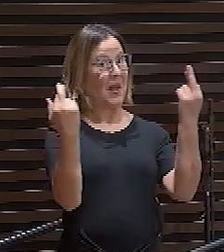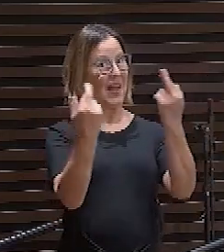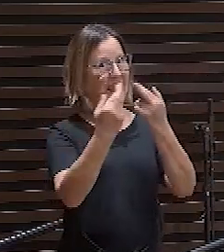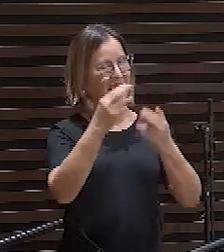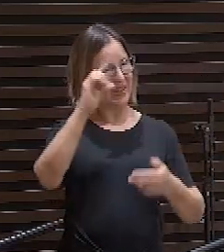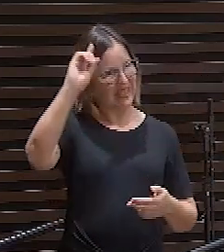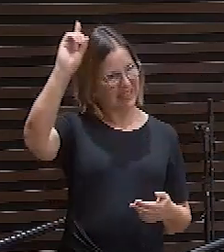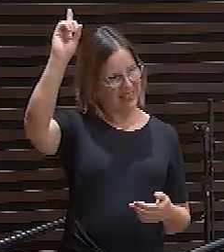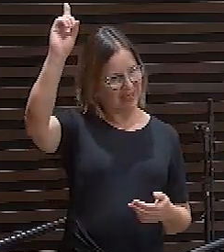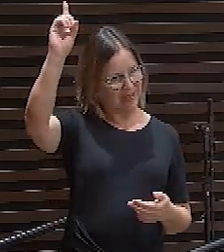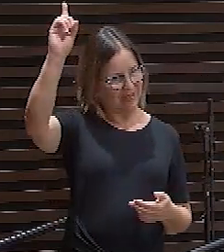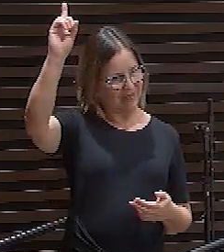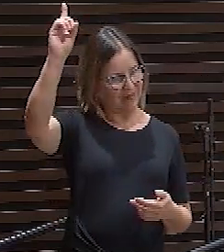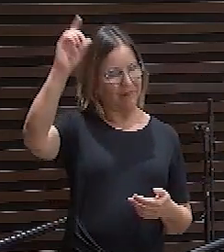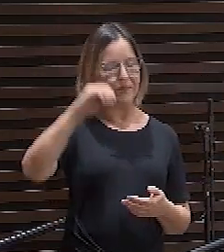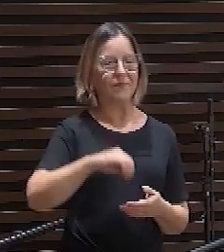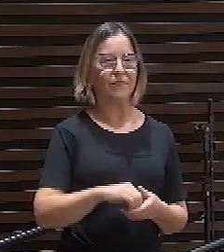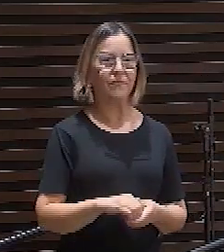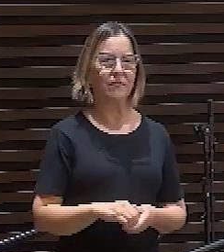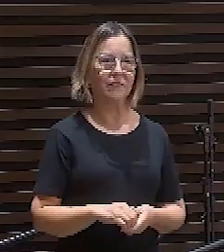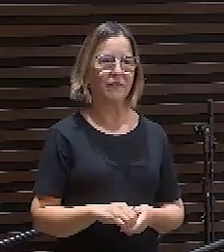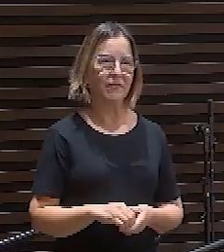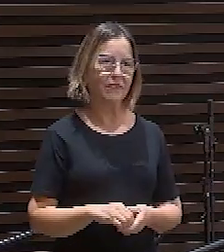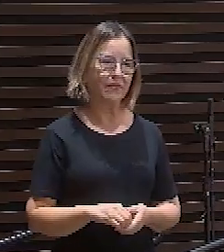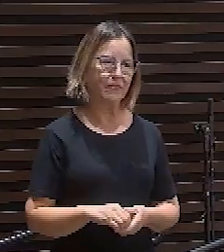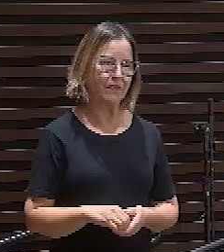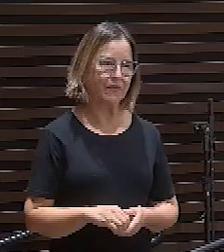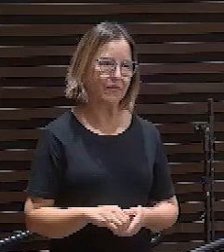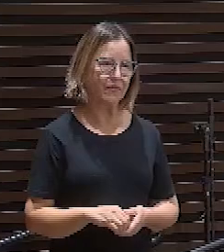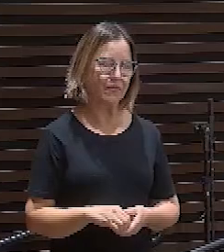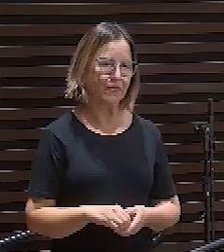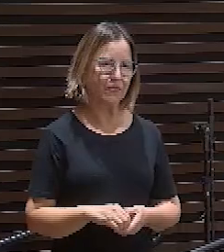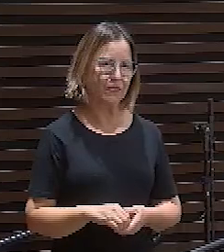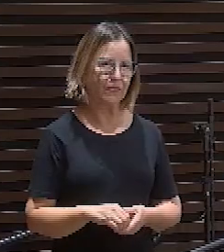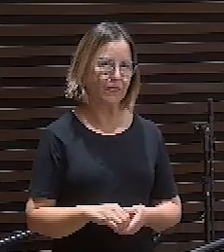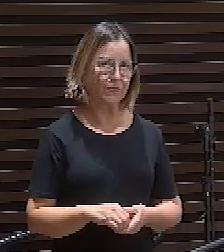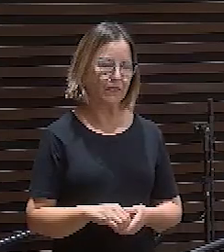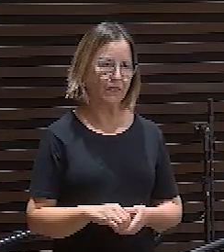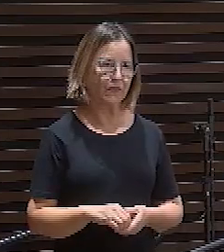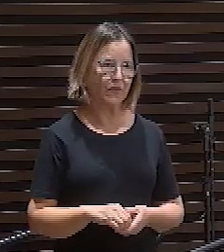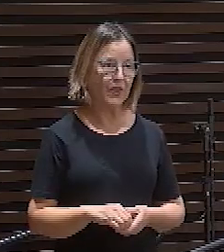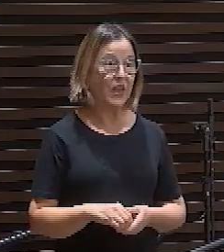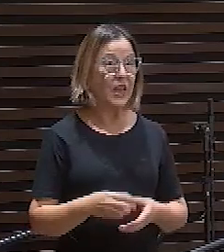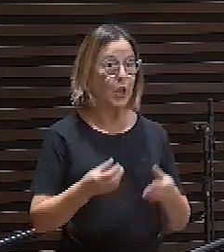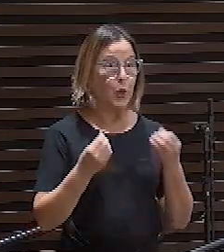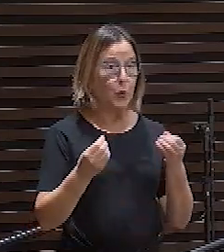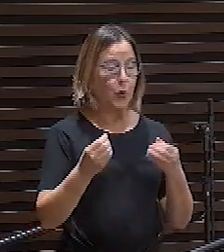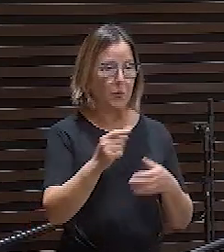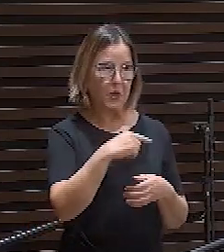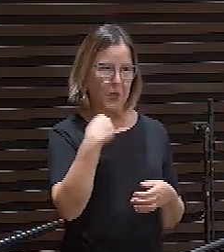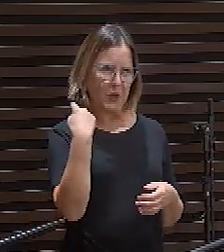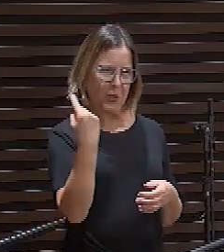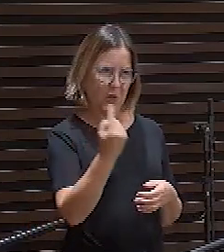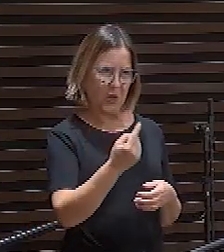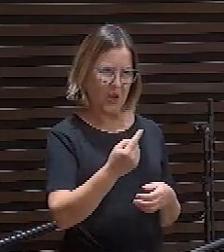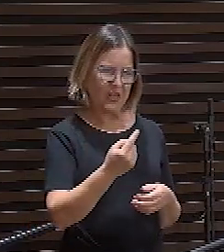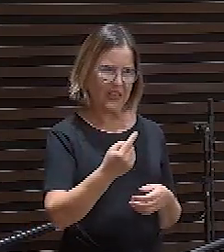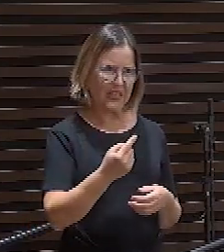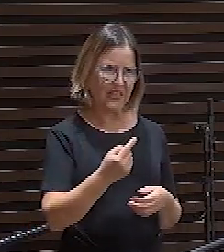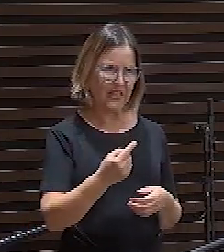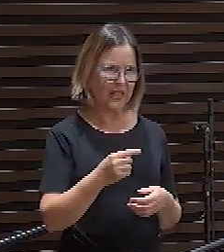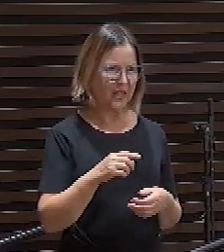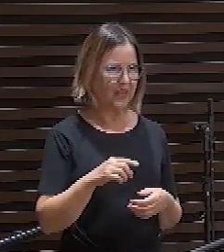Olha só, como que a gente vai ficar fazendo continha e dando importância para os bens,